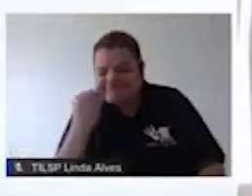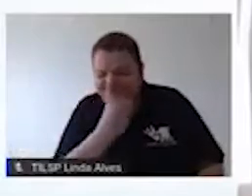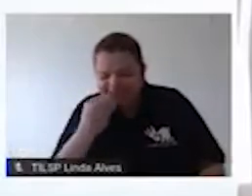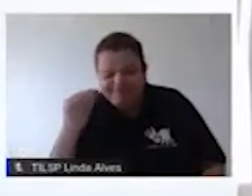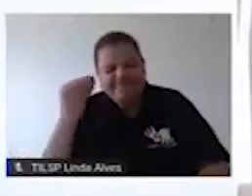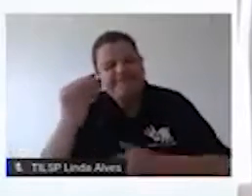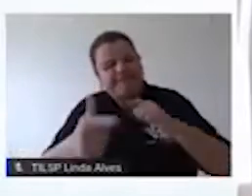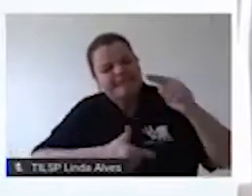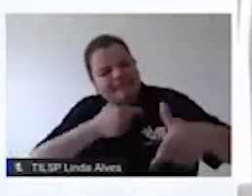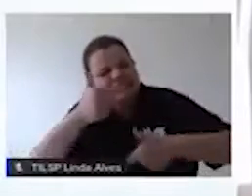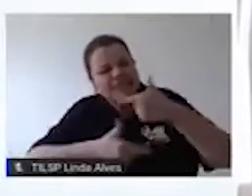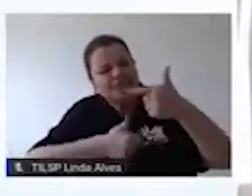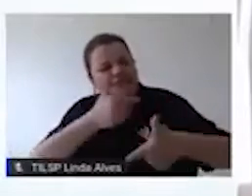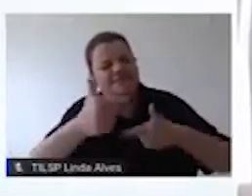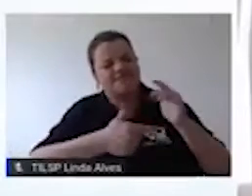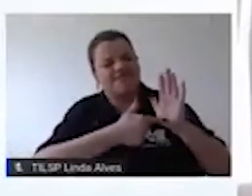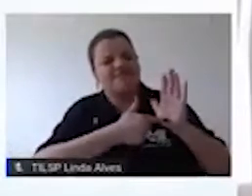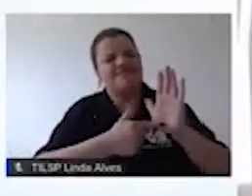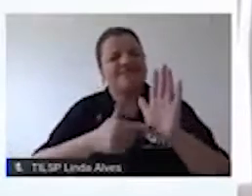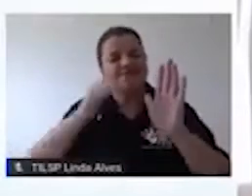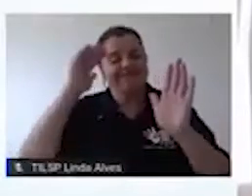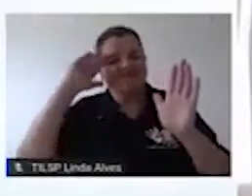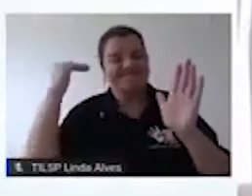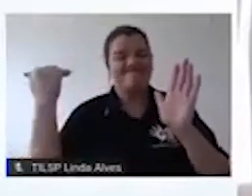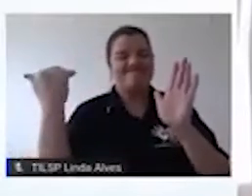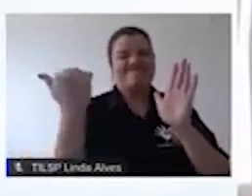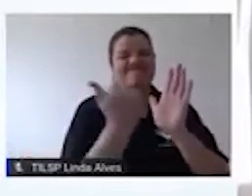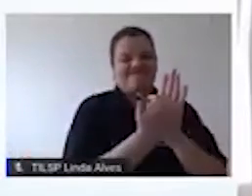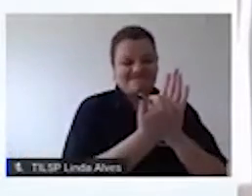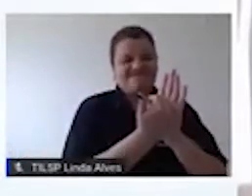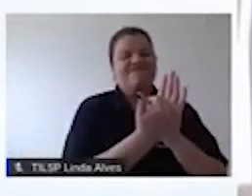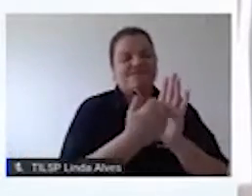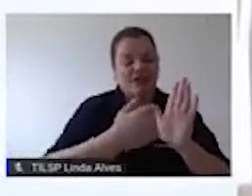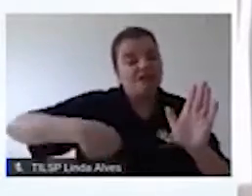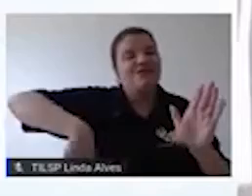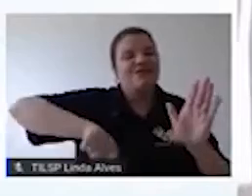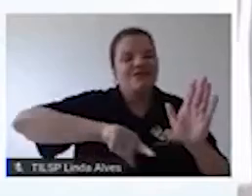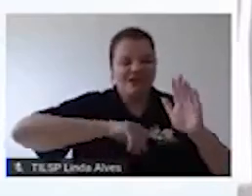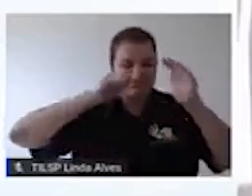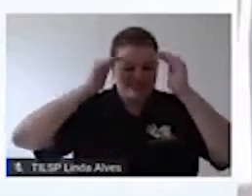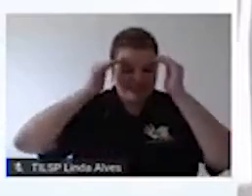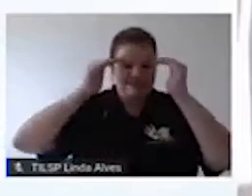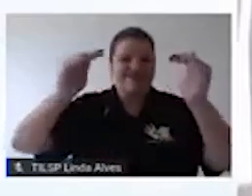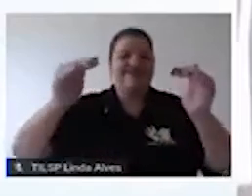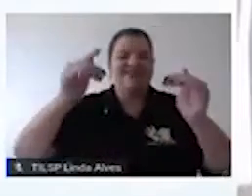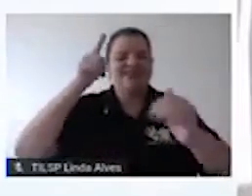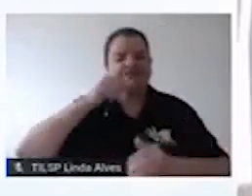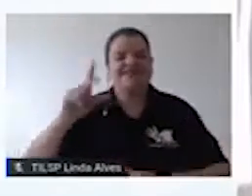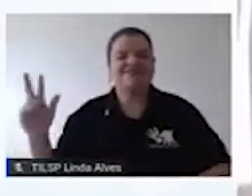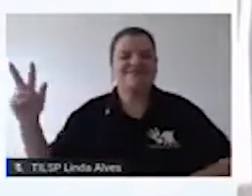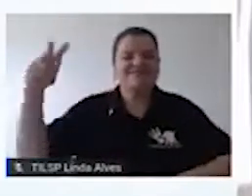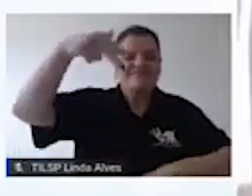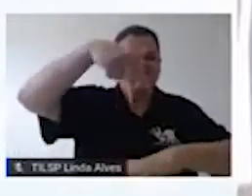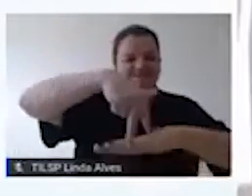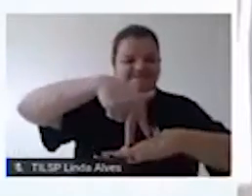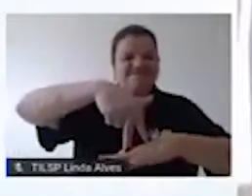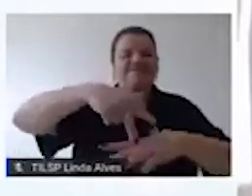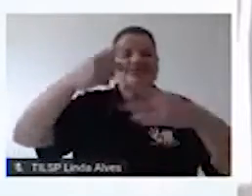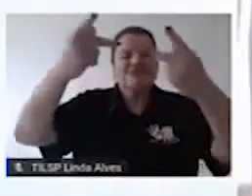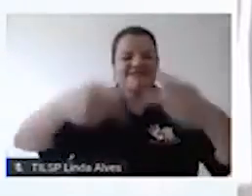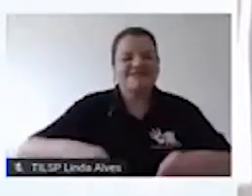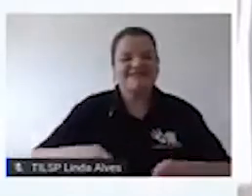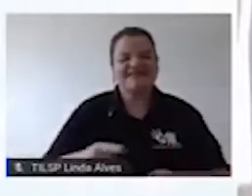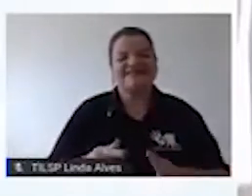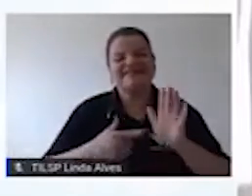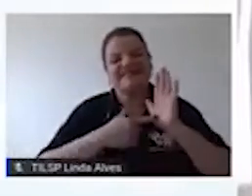o respeito de seus pares. Porque é só com respeito que a gente consegue ocupar espaços nesses movimentos. Então, mostra